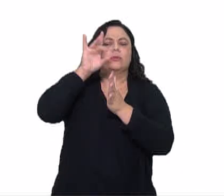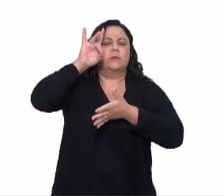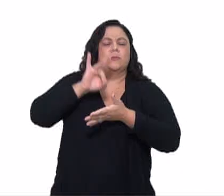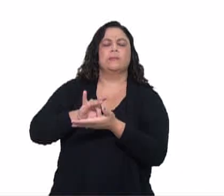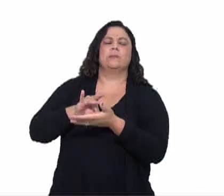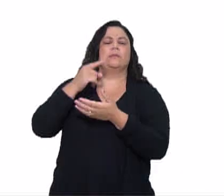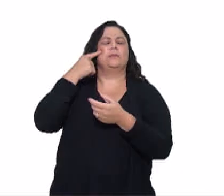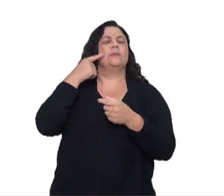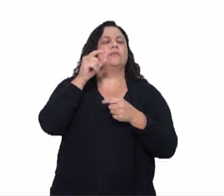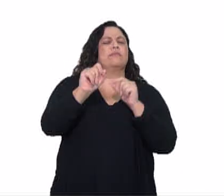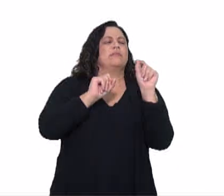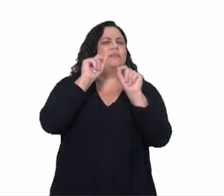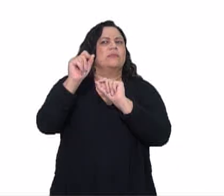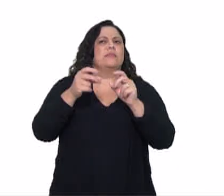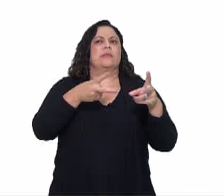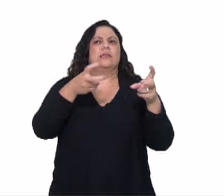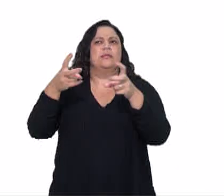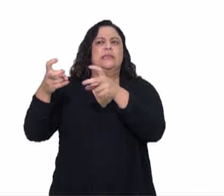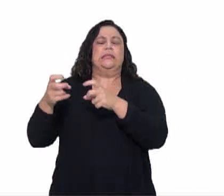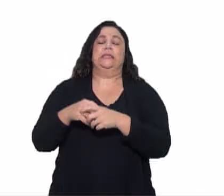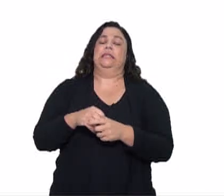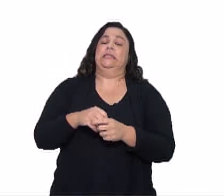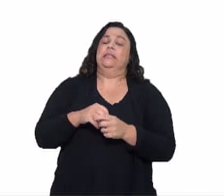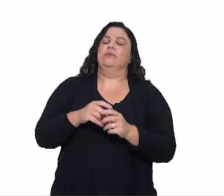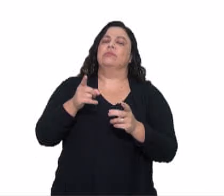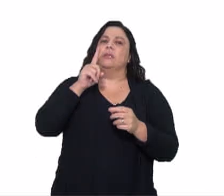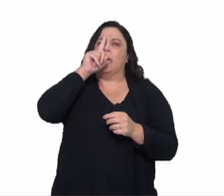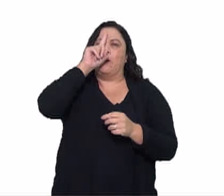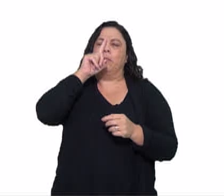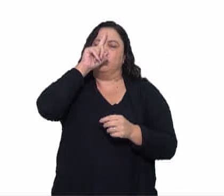a um processo semelhante a um dominó.